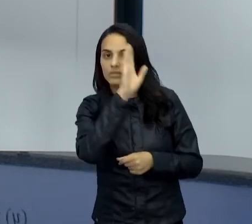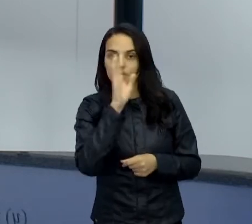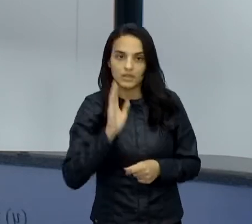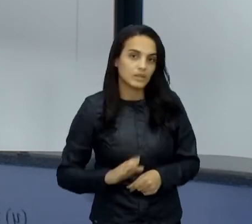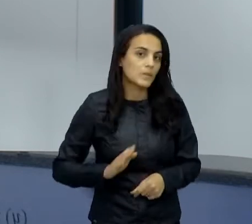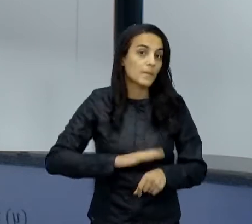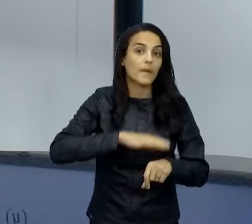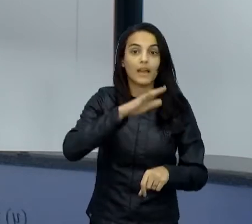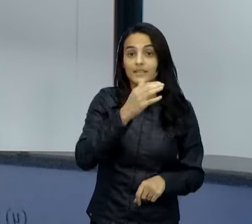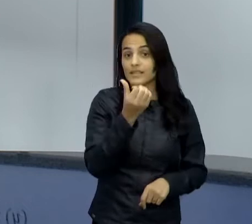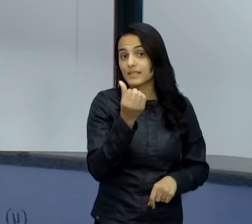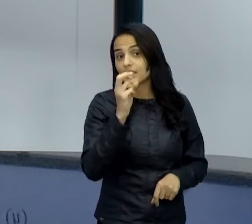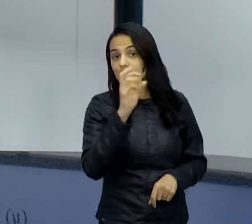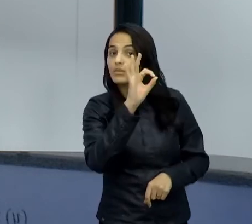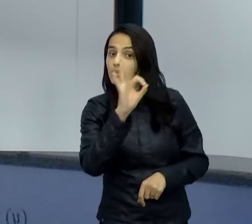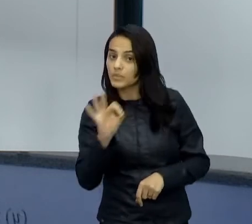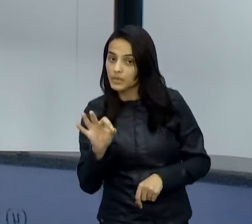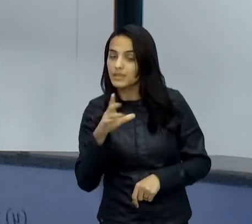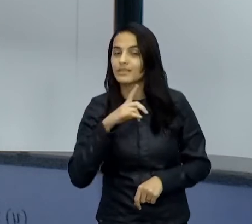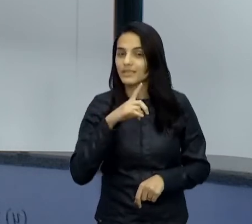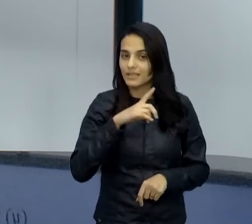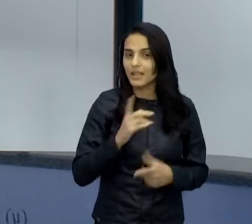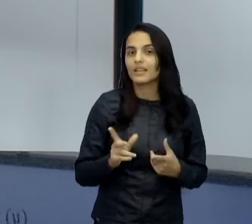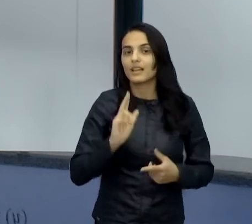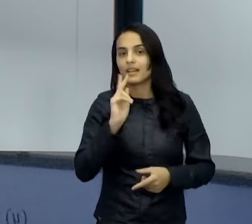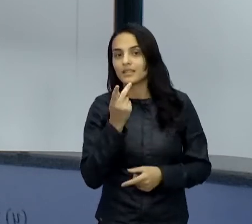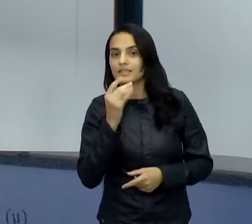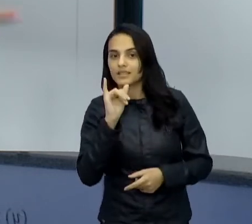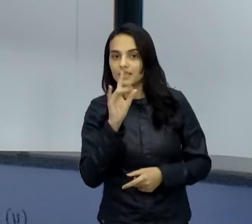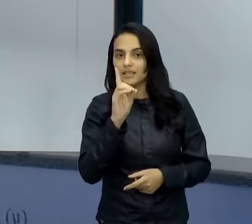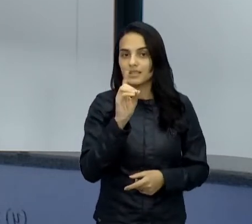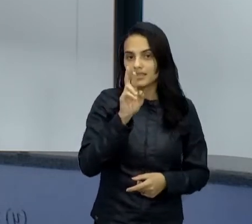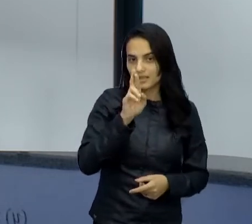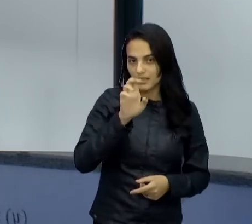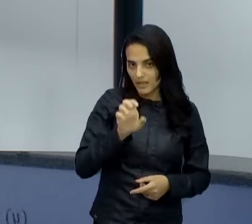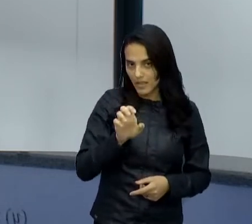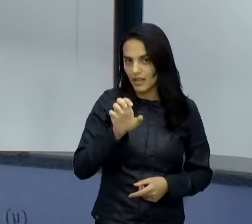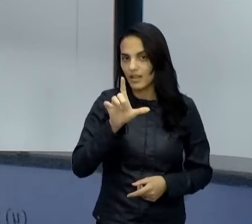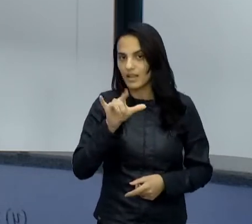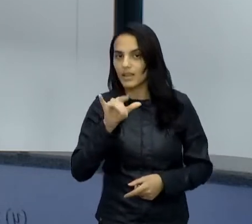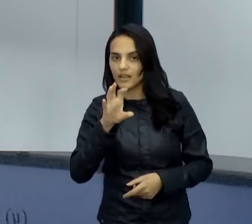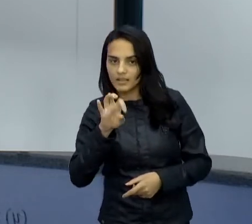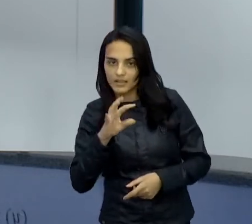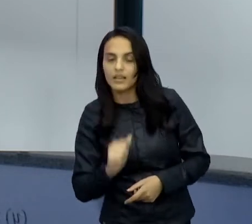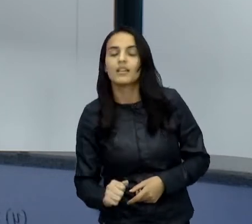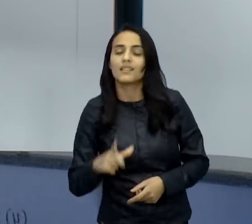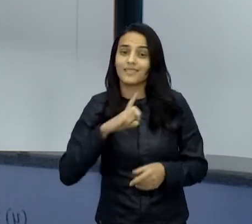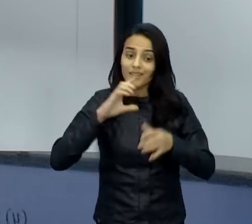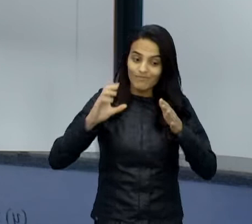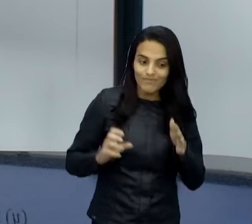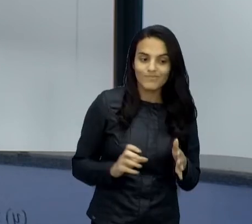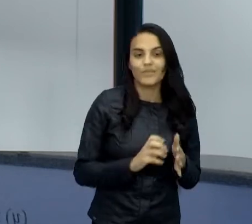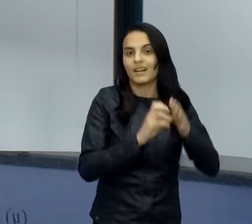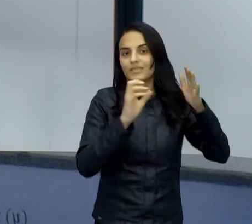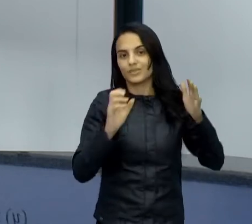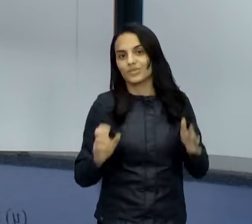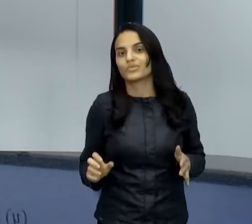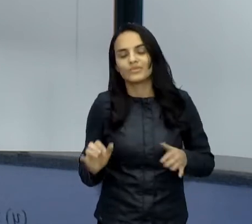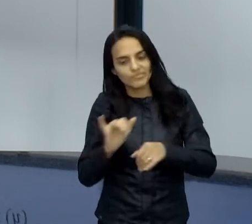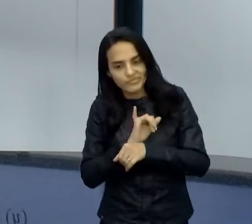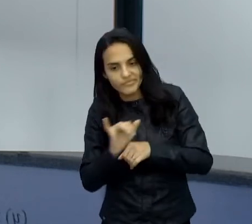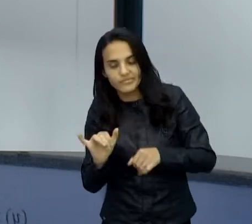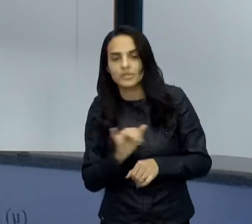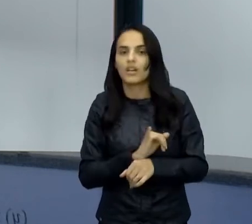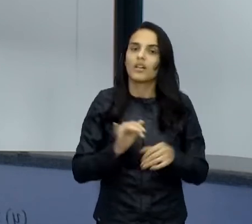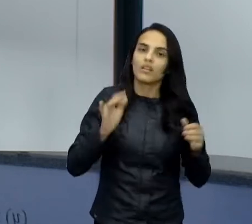de 65% vem das hidrelétricas, então causam impactos aí nos recursos naturais.